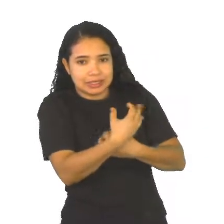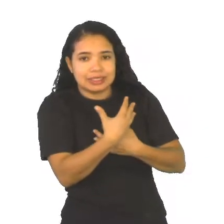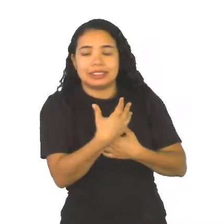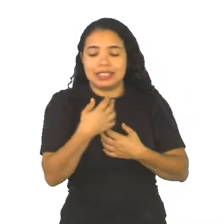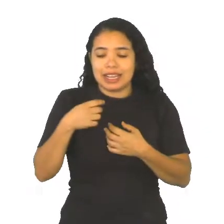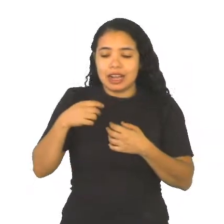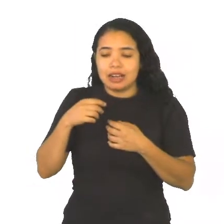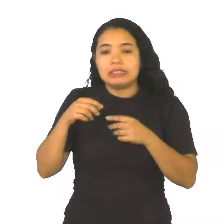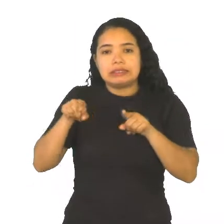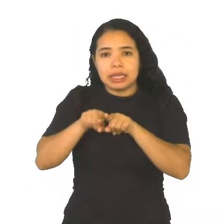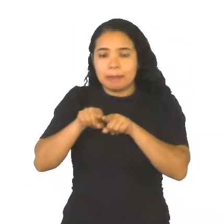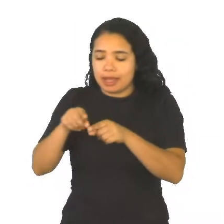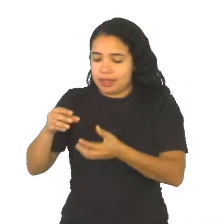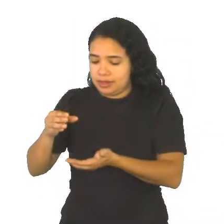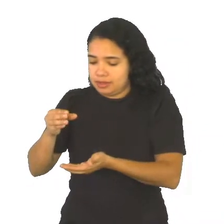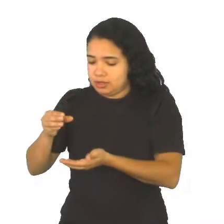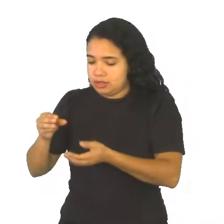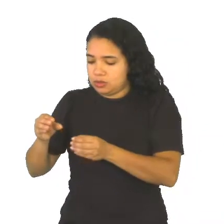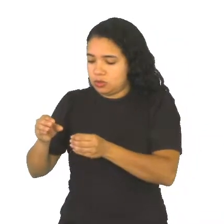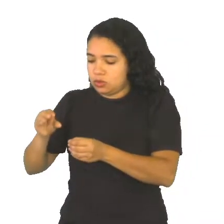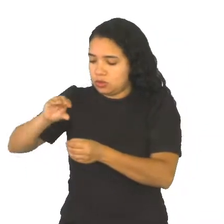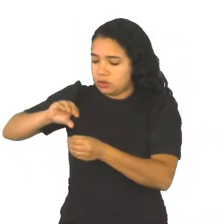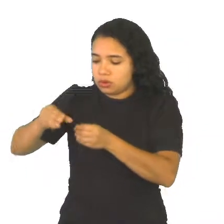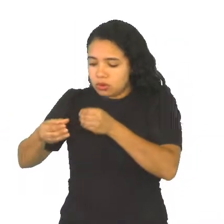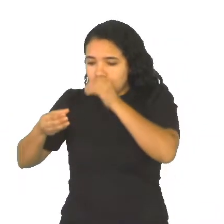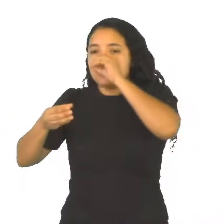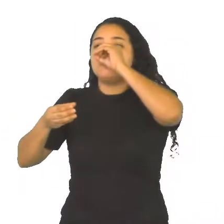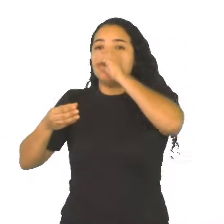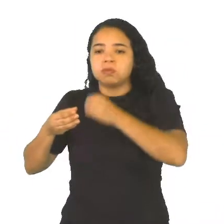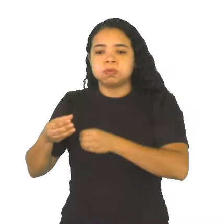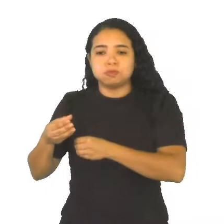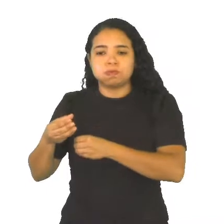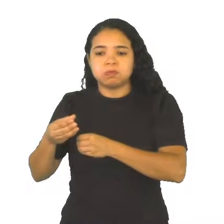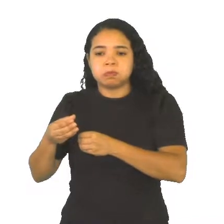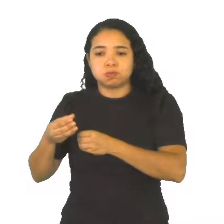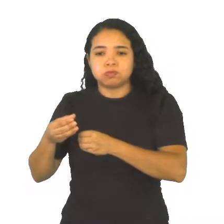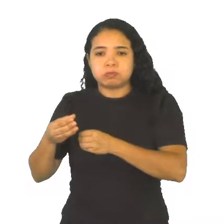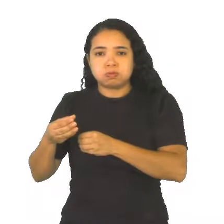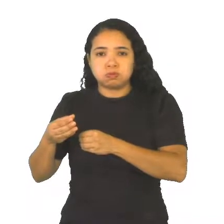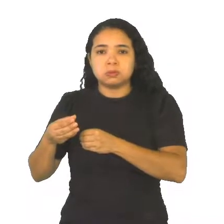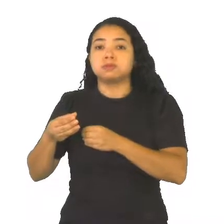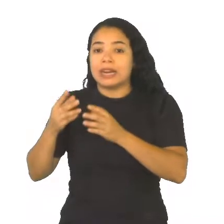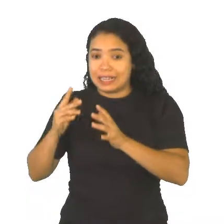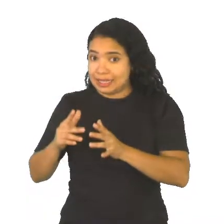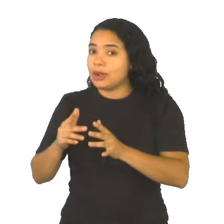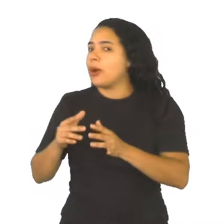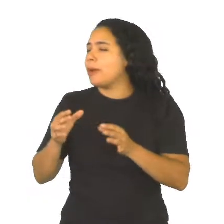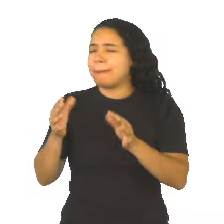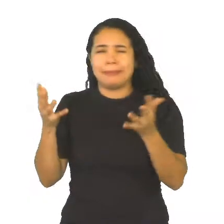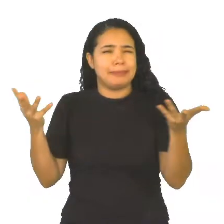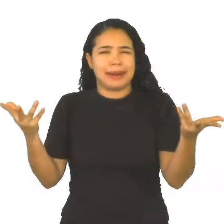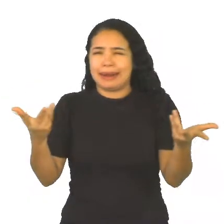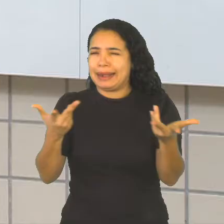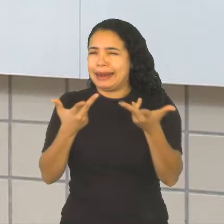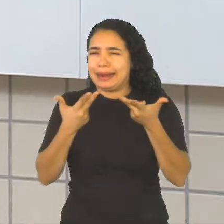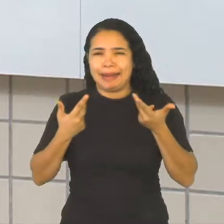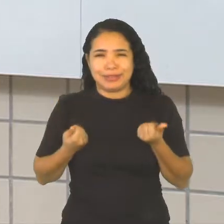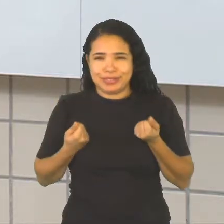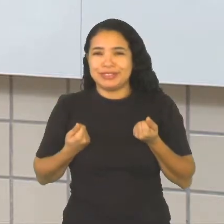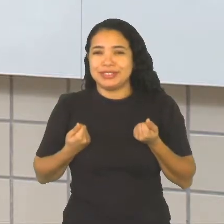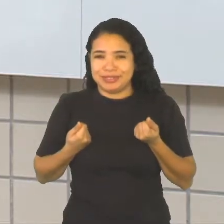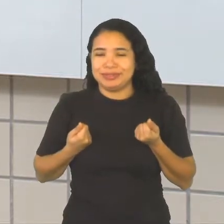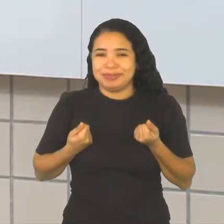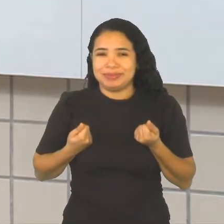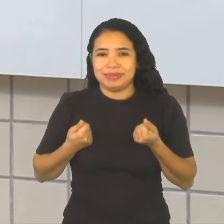enxaguante bucal, usa o fio dental, boca tá, ó, 10. Ela vai ter bactéria ou não vai ter? O que vocês acham? O que você acha? Será